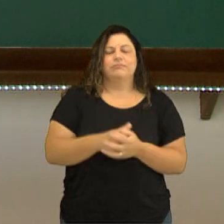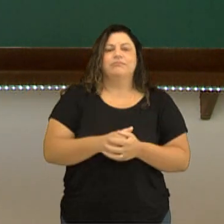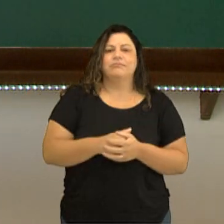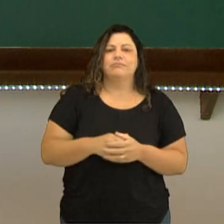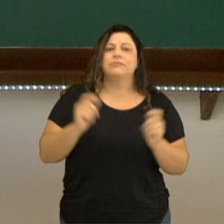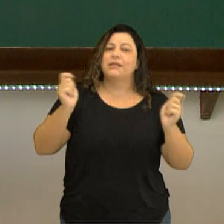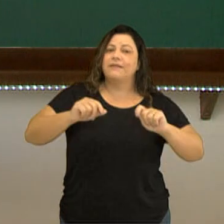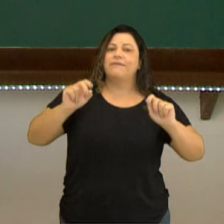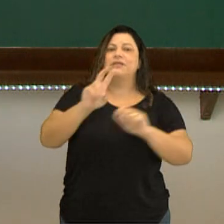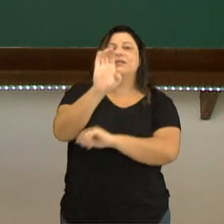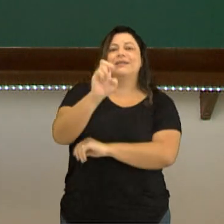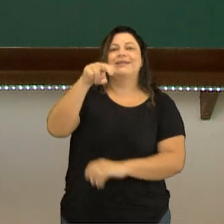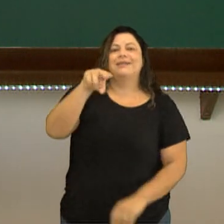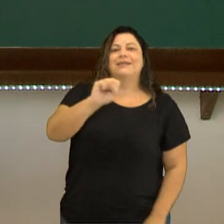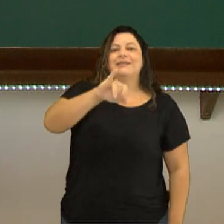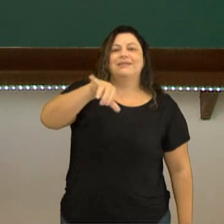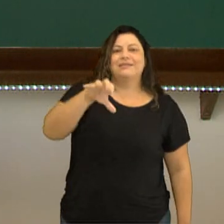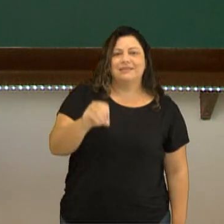ensaio literário.